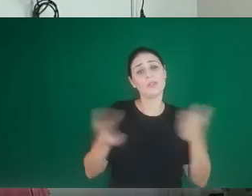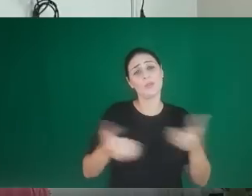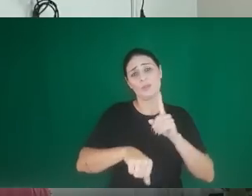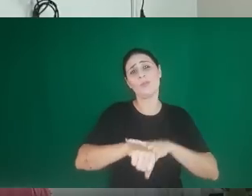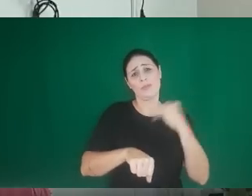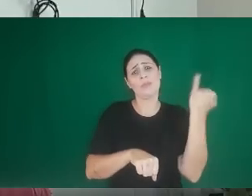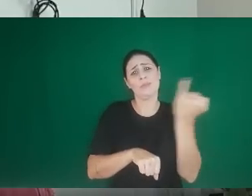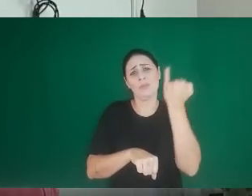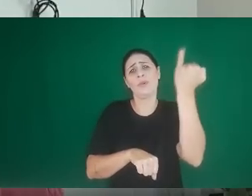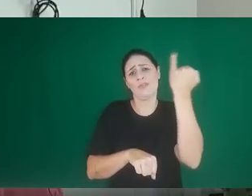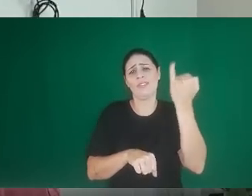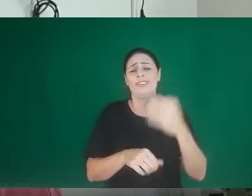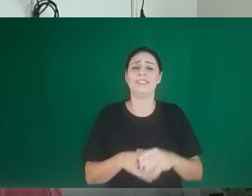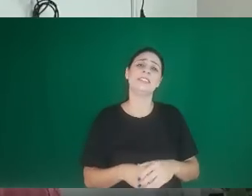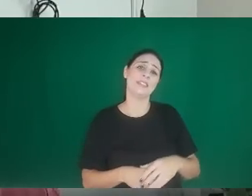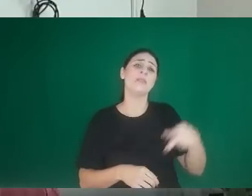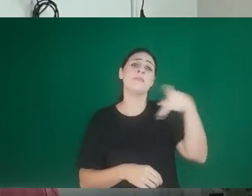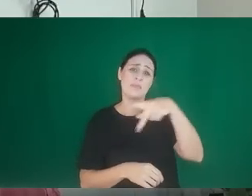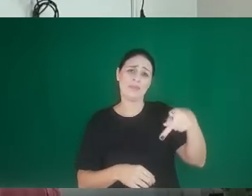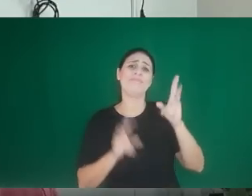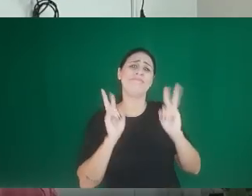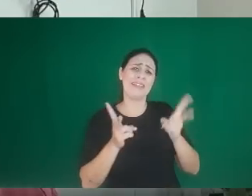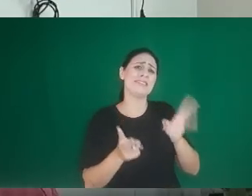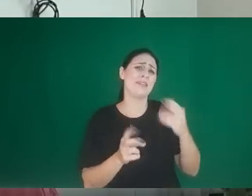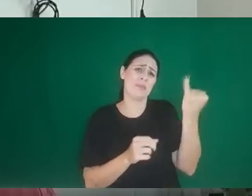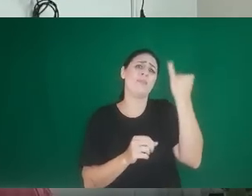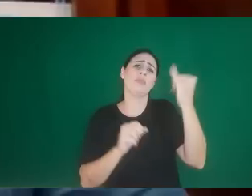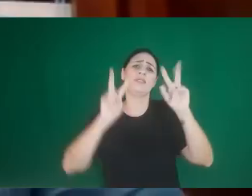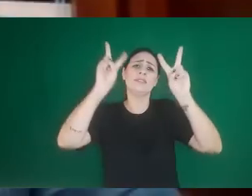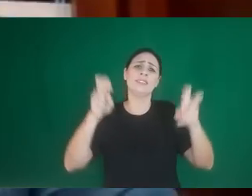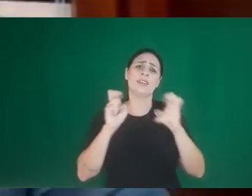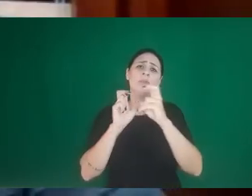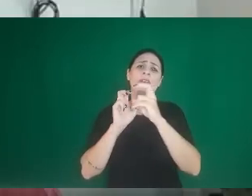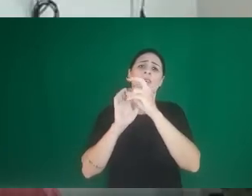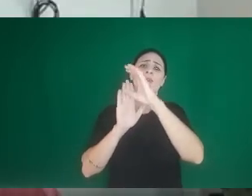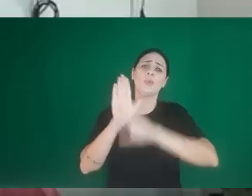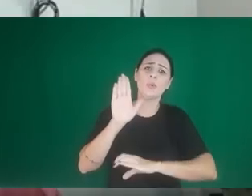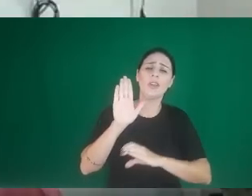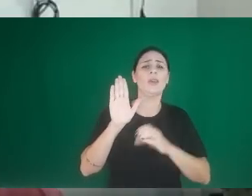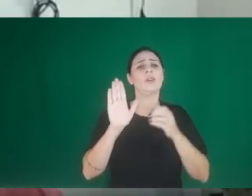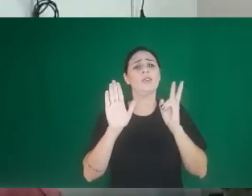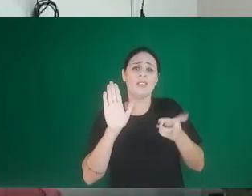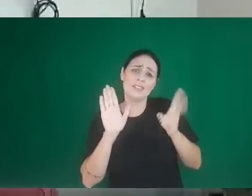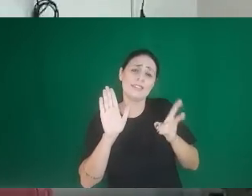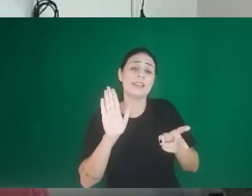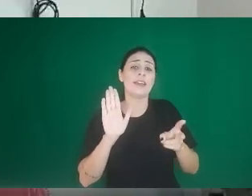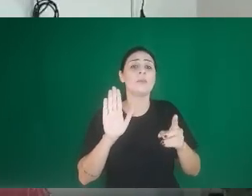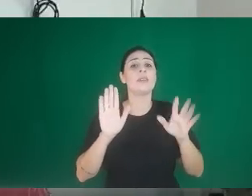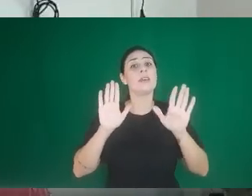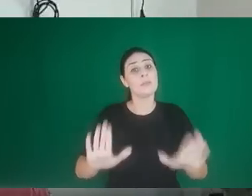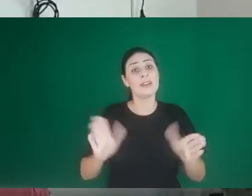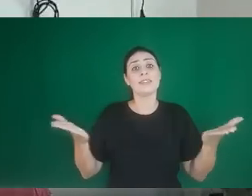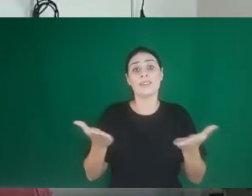aí que estamos vivendo. Ele já é importante sempre, né, professora? Discutir Sim. currículo, discutir aprendizagens é sempre importante.